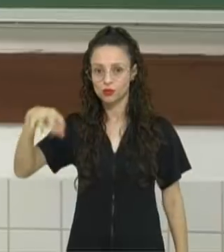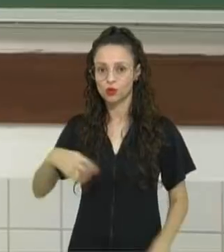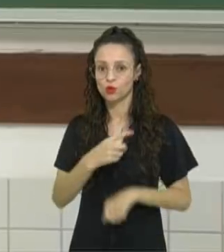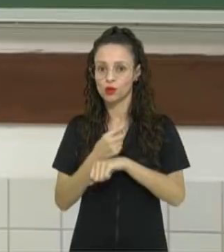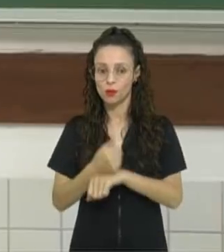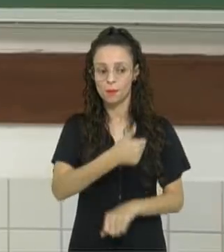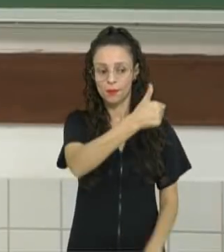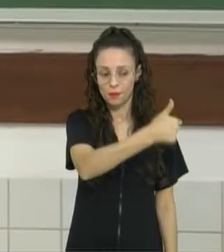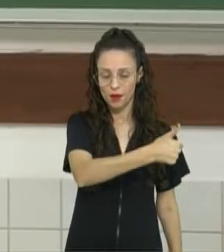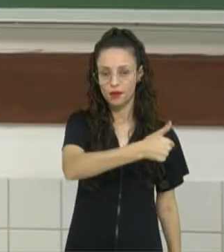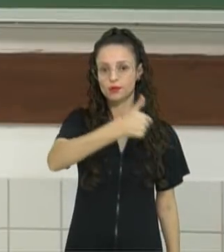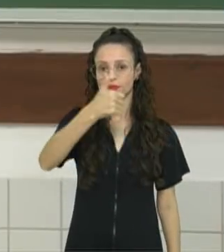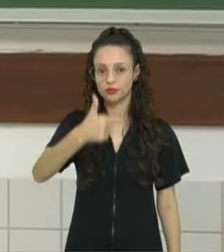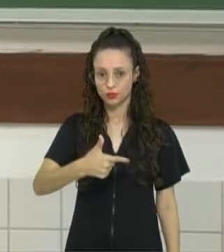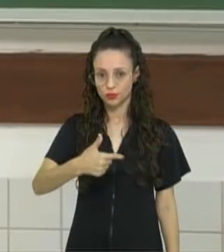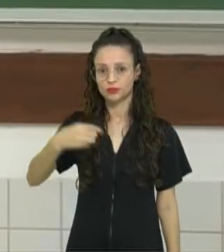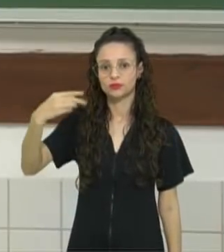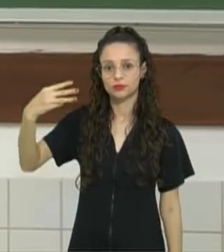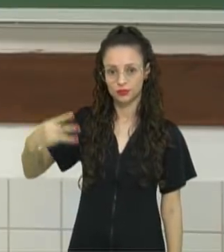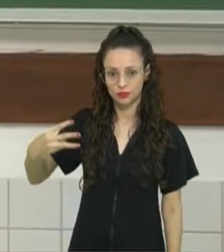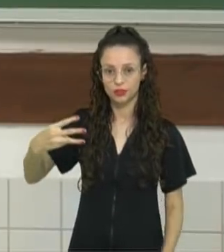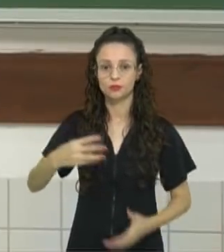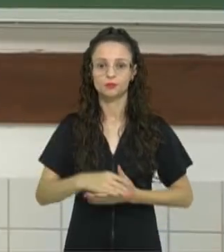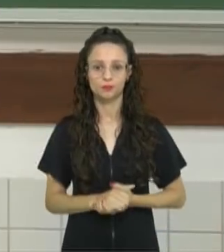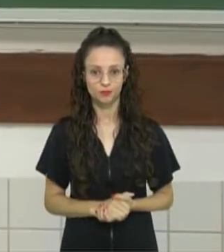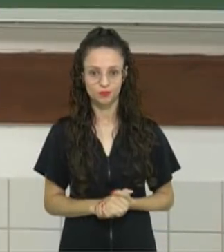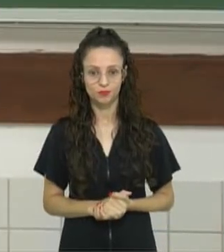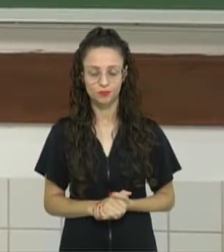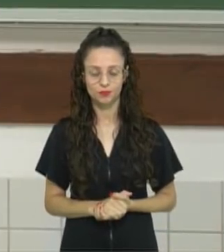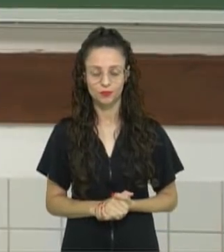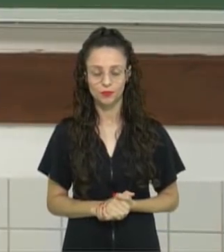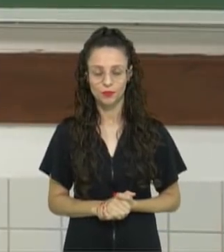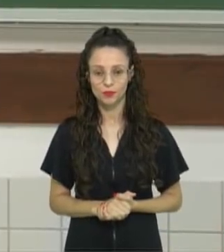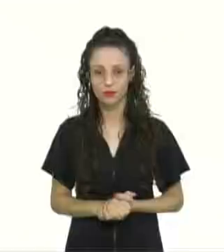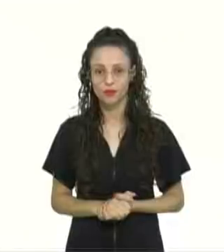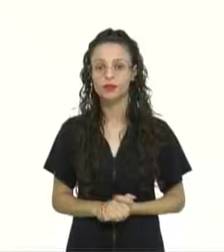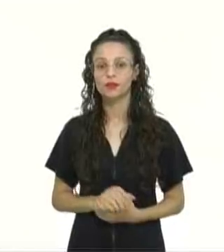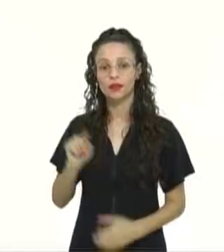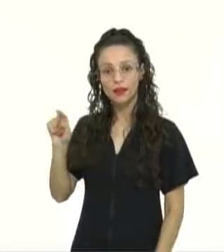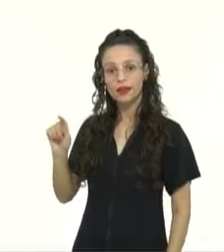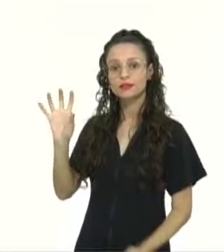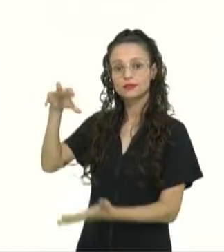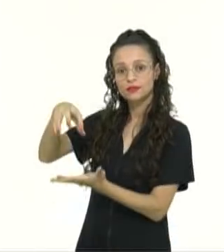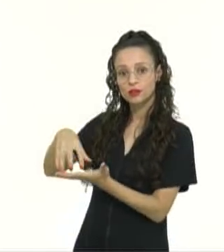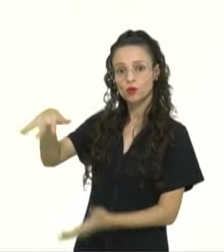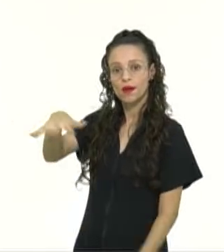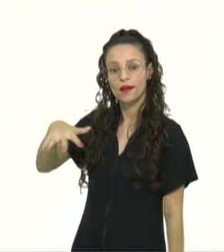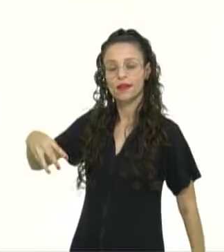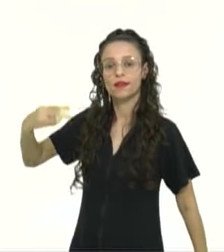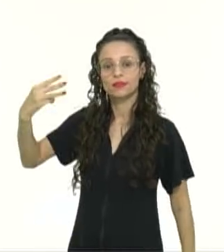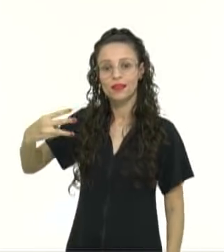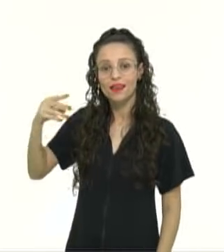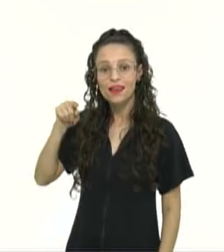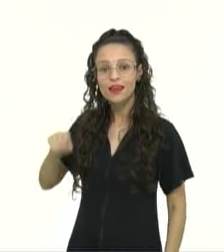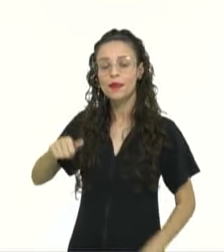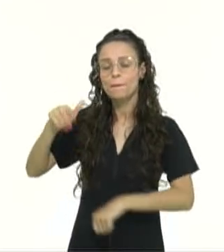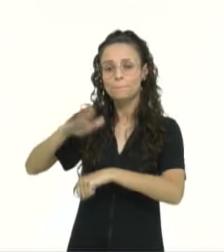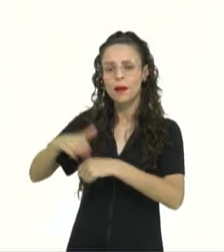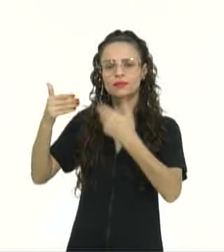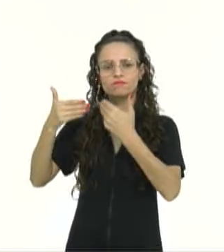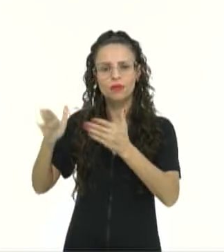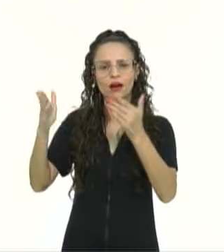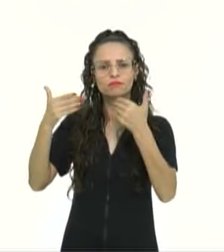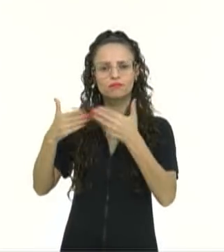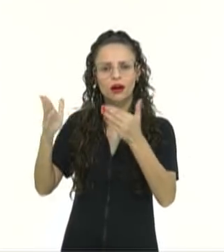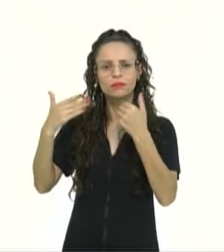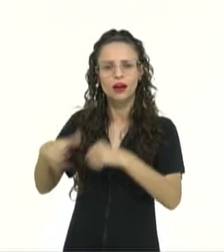setor primário, secundário e terciário. O setor terciário é o que mais gera empregos